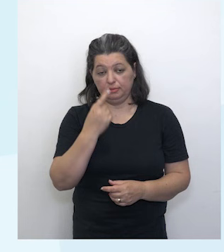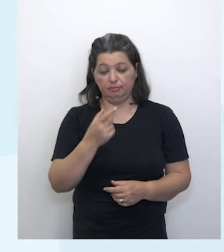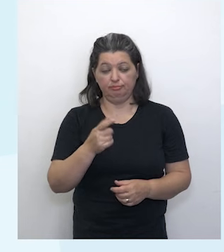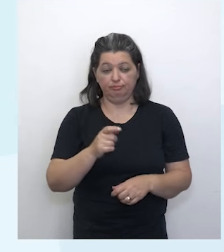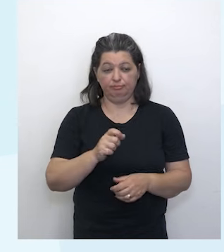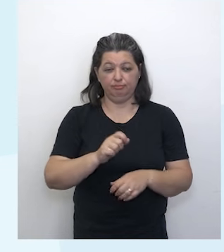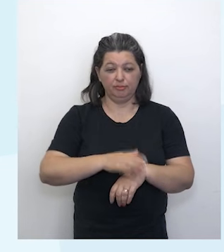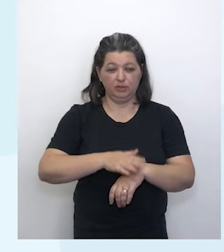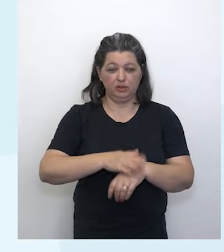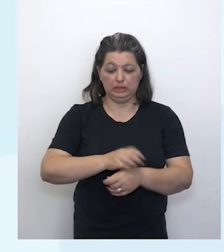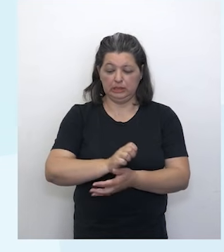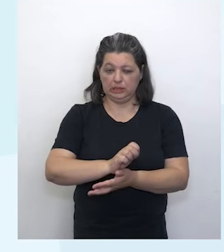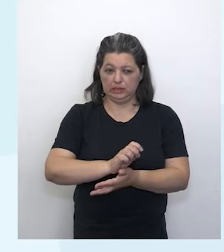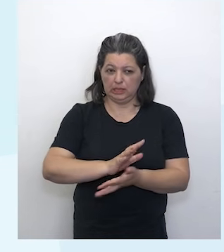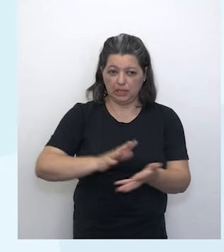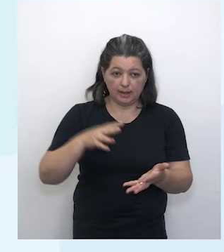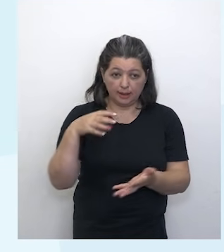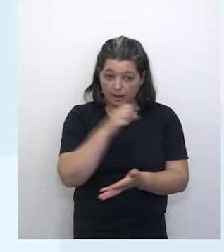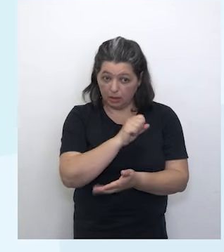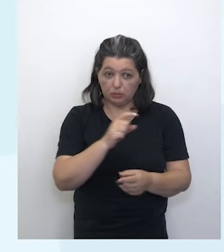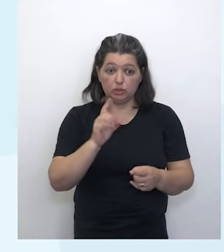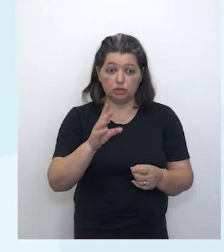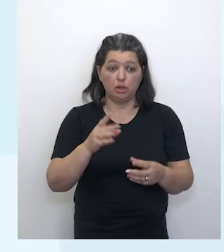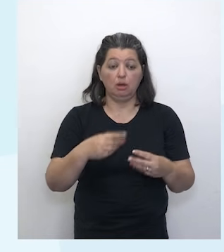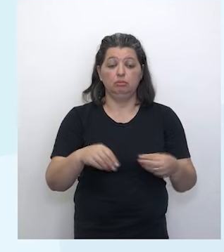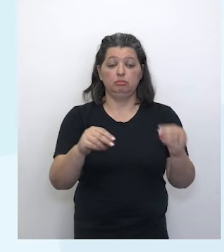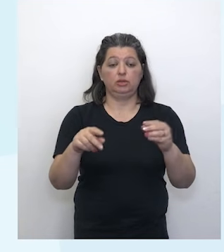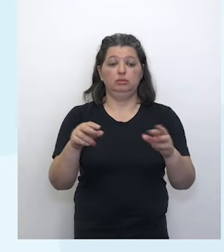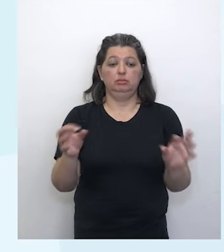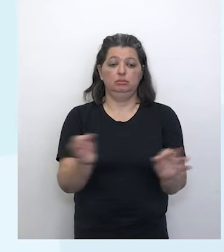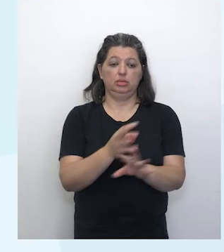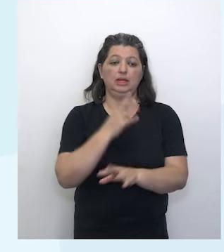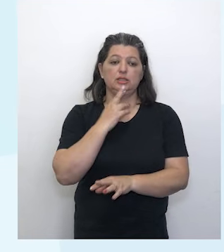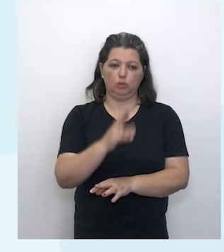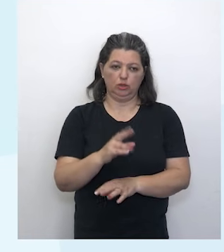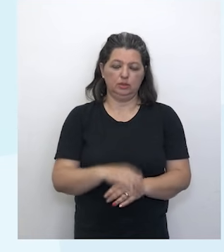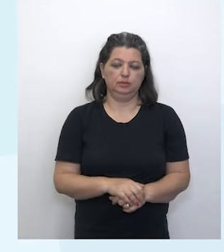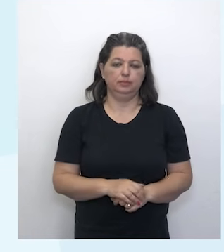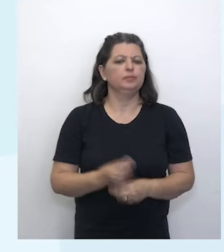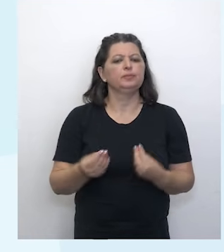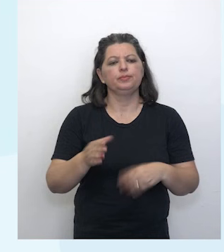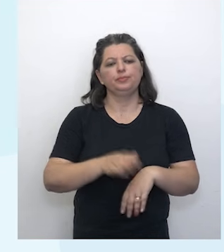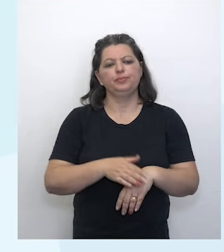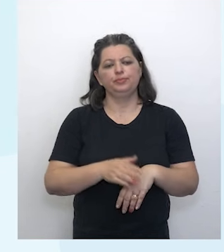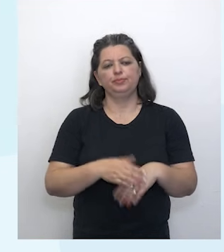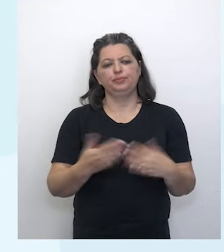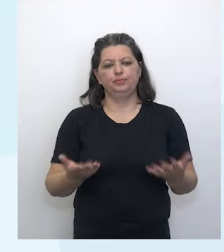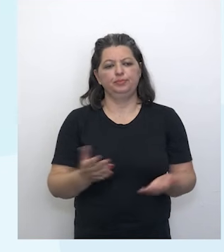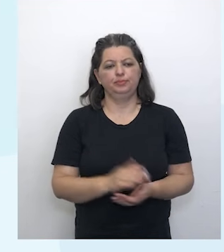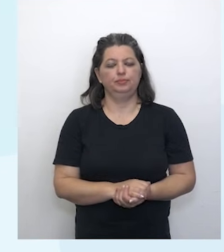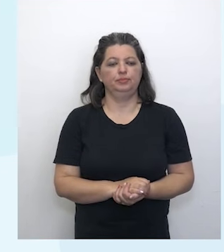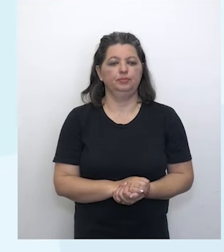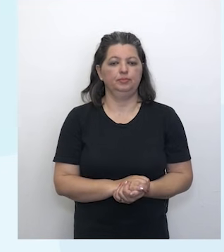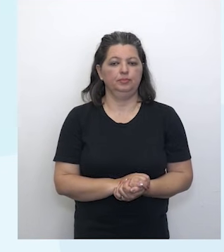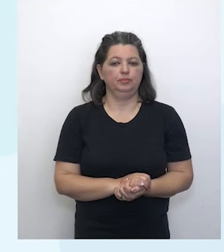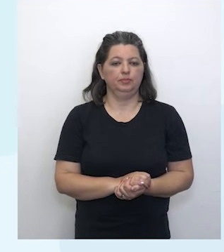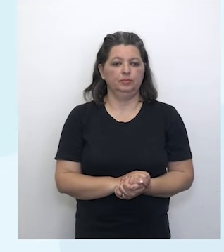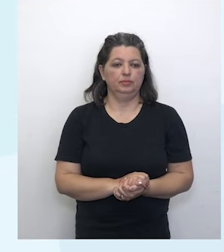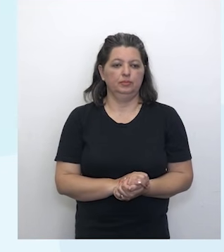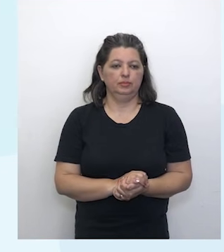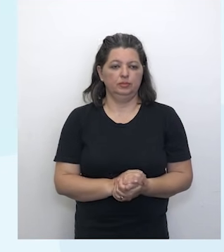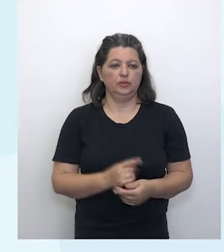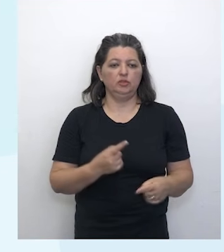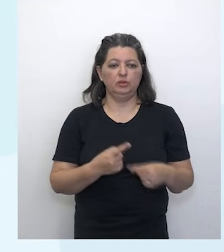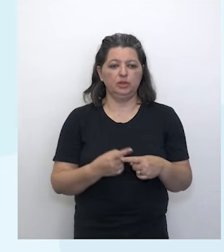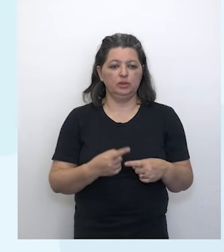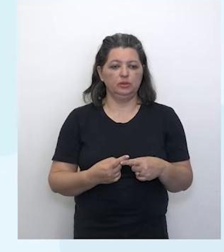rapidinho que está acabando, vou só subir as respostas, vou até apagar aqui. Então, o que a gente fez? Ó, achou a raiz quadrada de 9, que